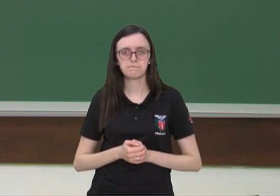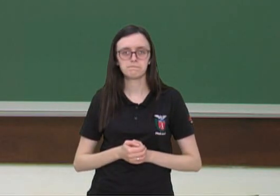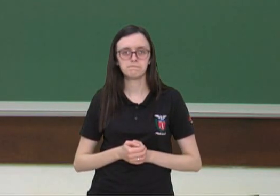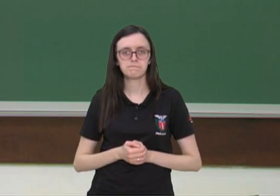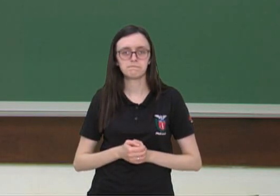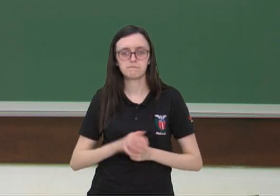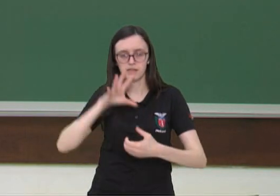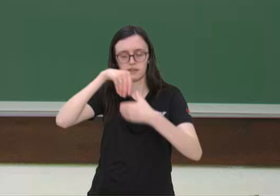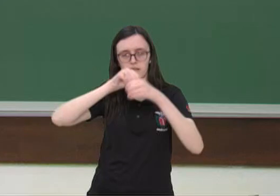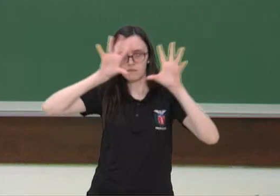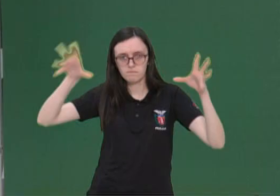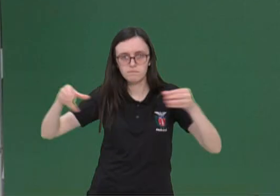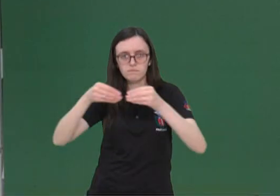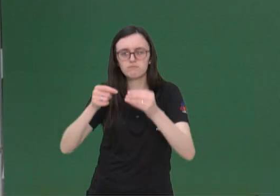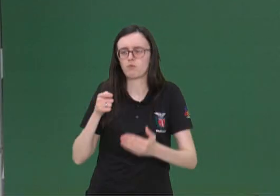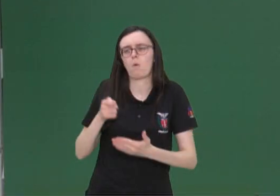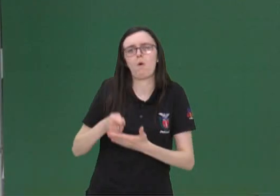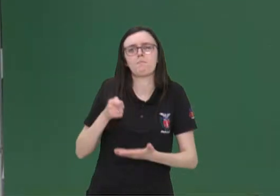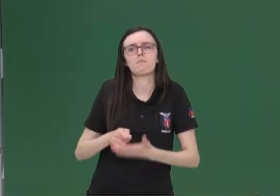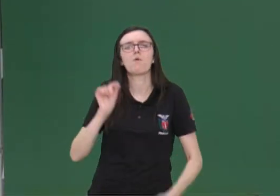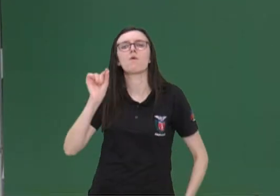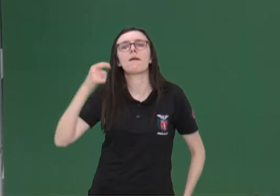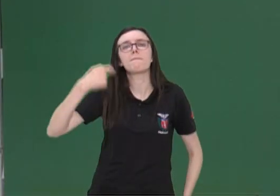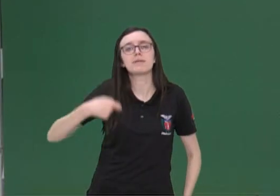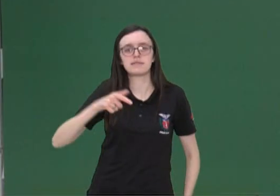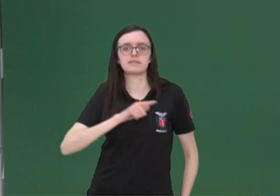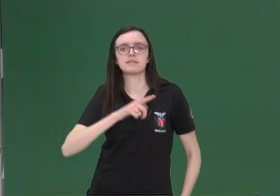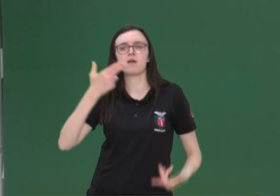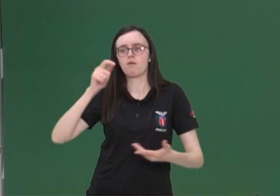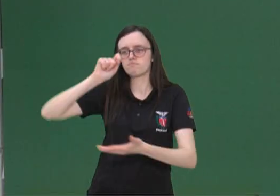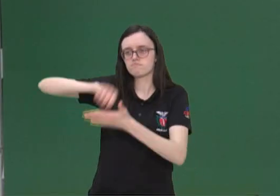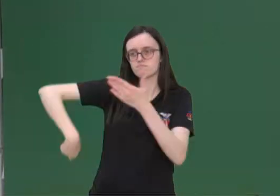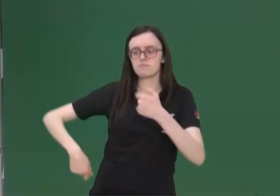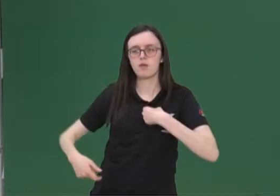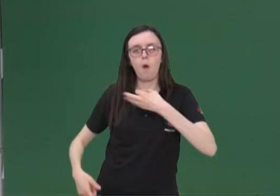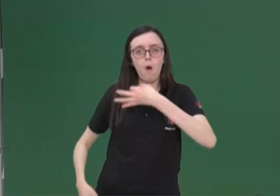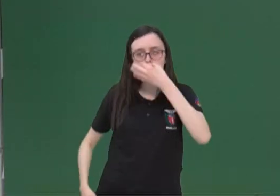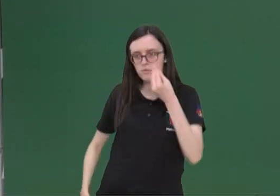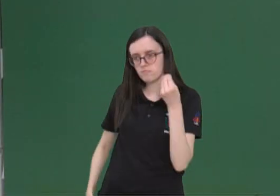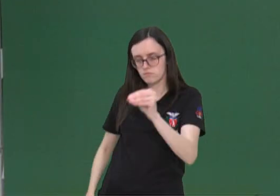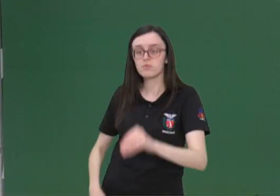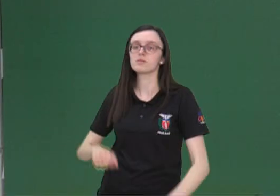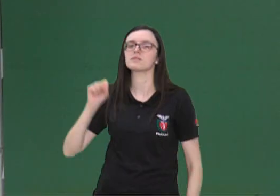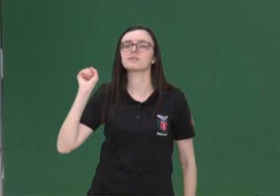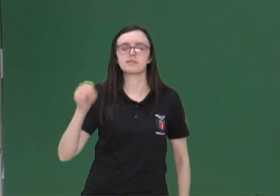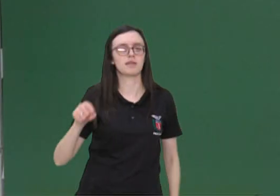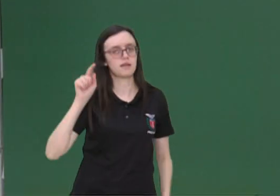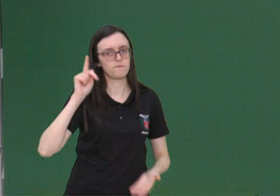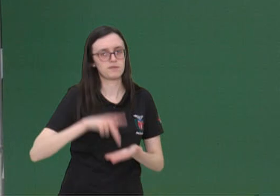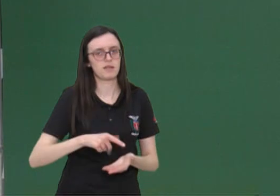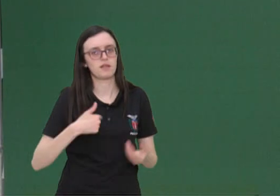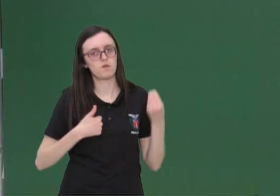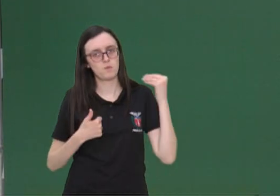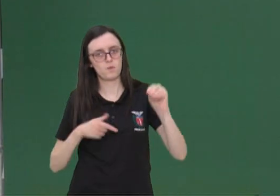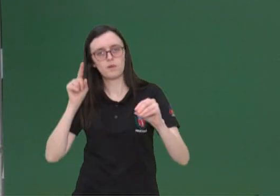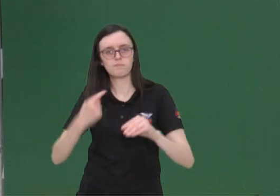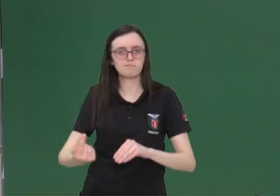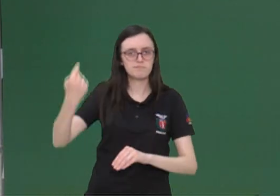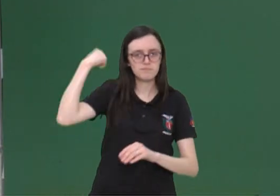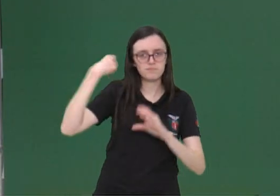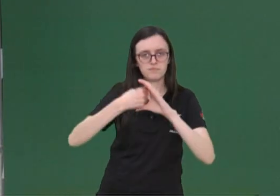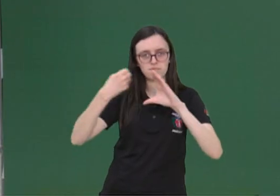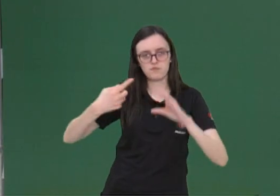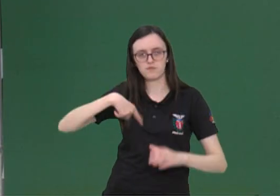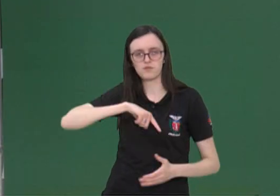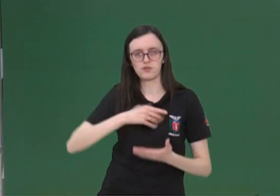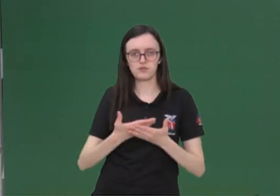Em resenhas, obrigatoriamente deve haver assinatura do resenhista. Sim, né? Isso foi uma coisa que eu coloquei lá na característica